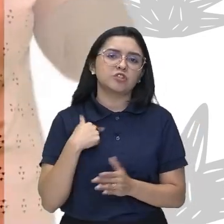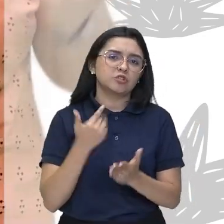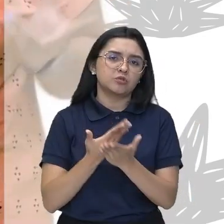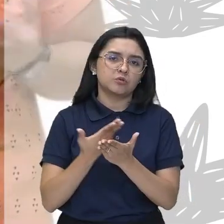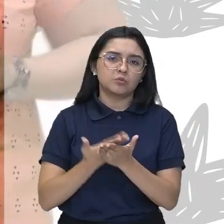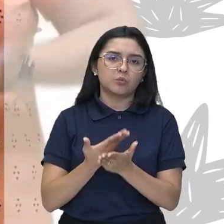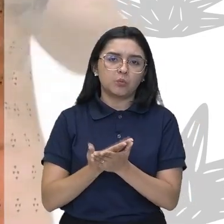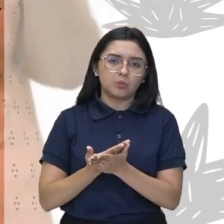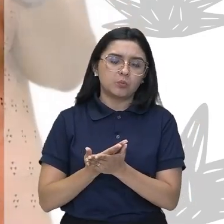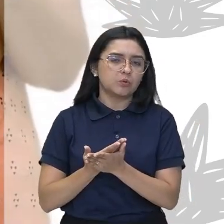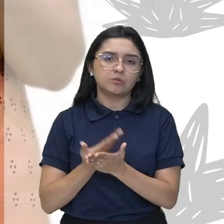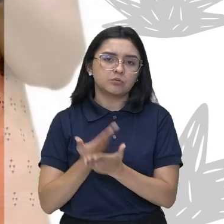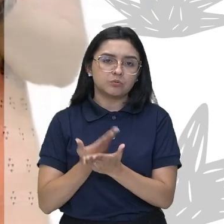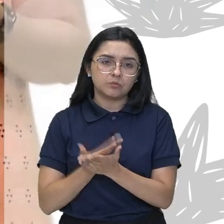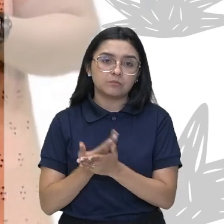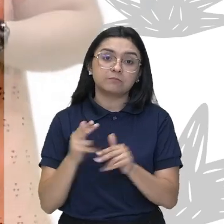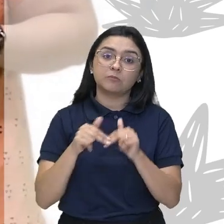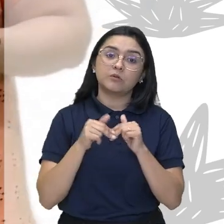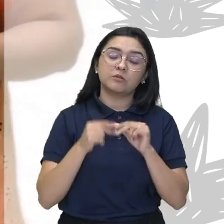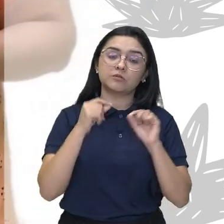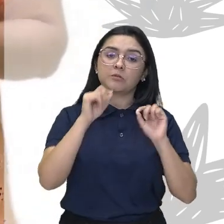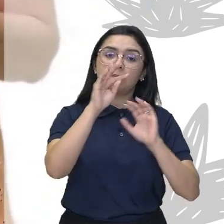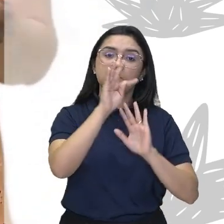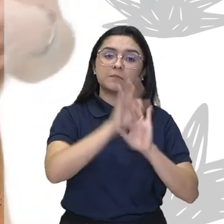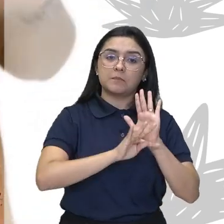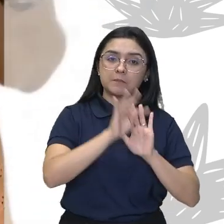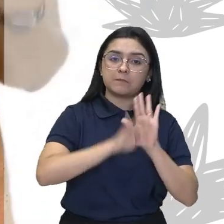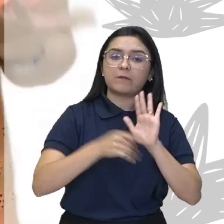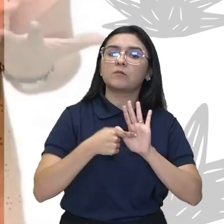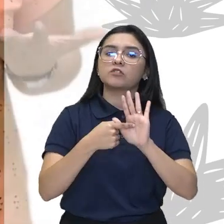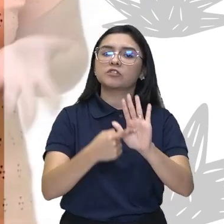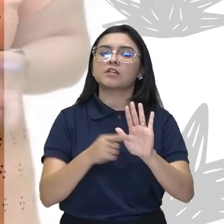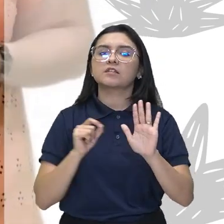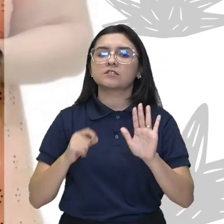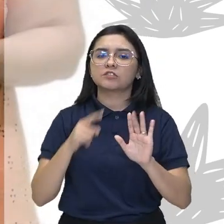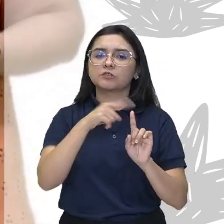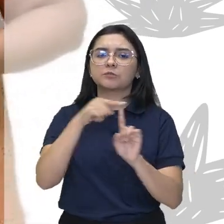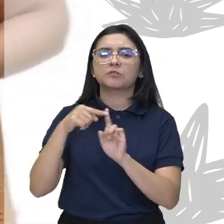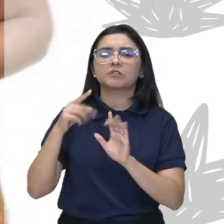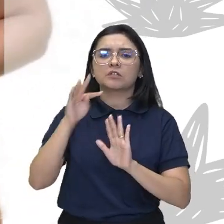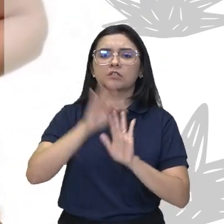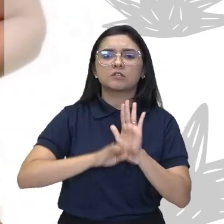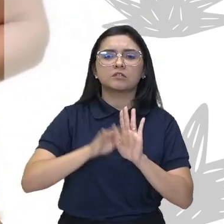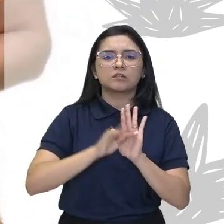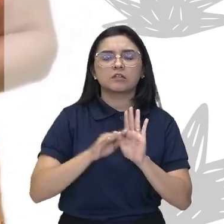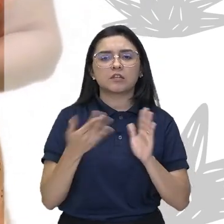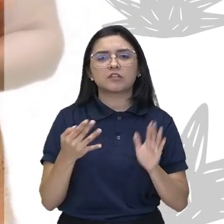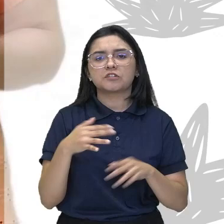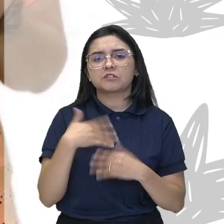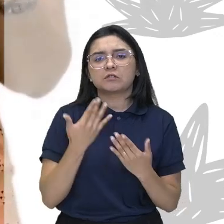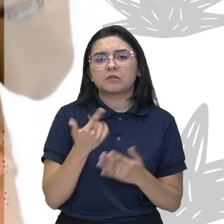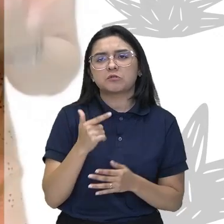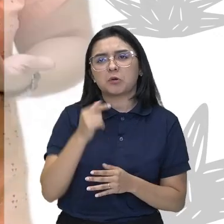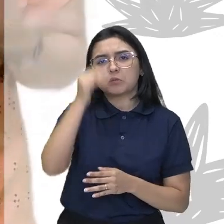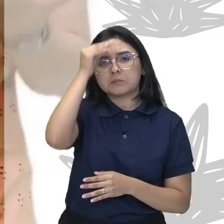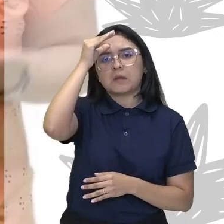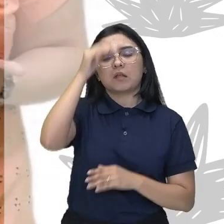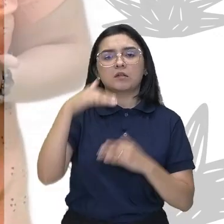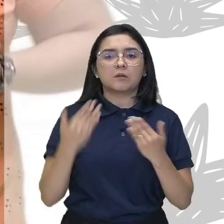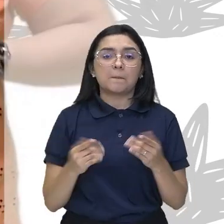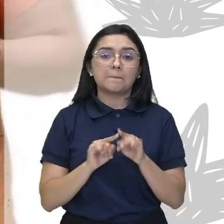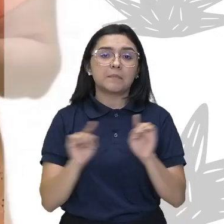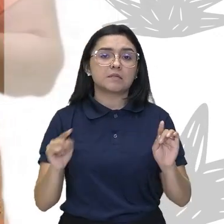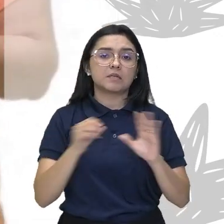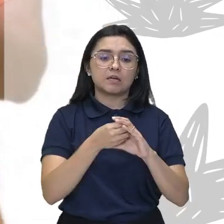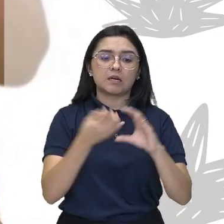isso o seu poema vai trazer para nós esse jeito de escrever de uma pessoa que pouco estudou, porém, a